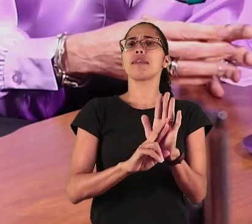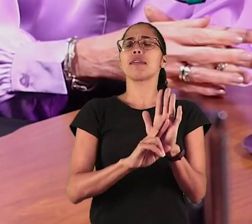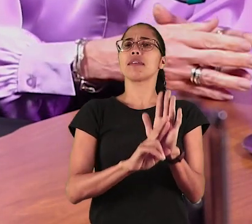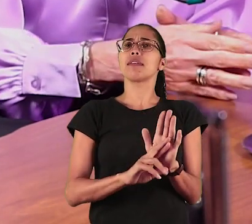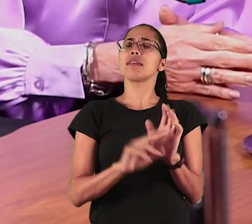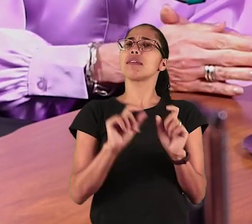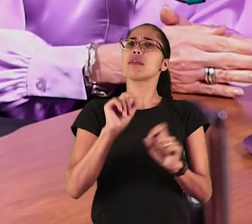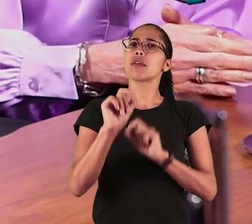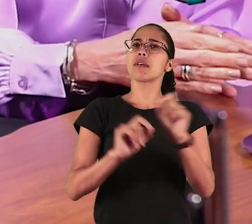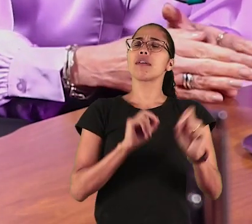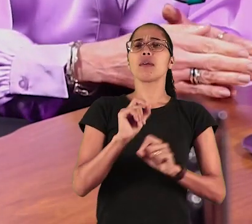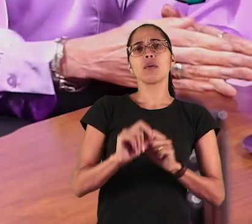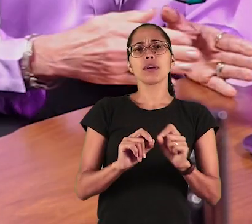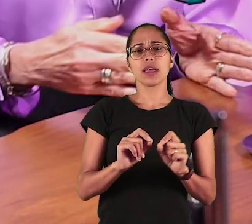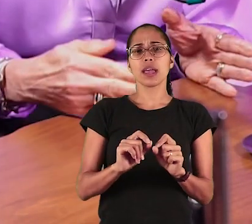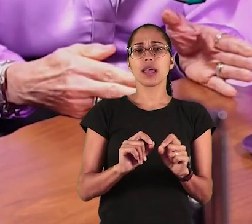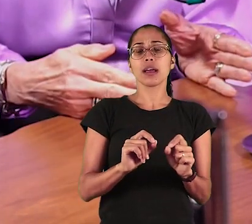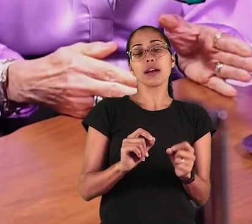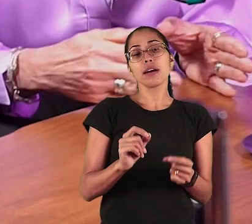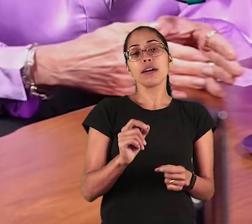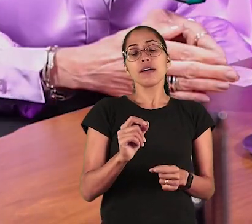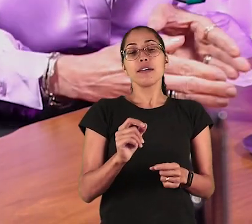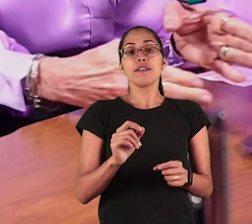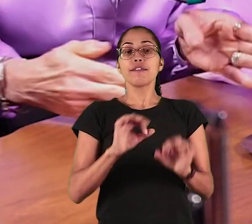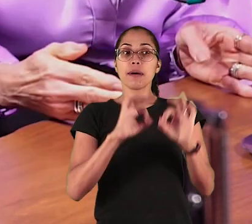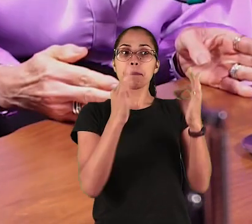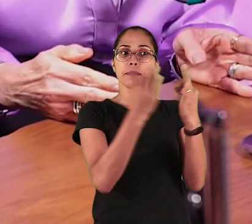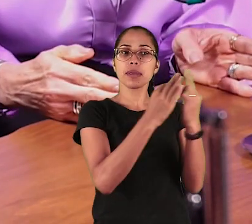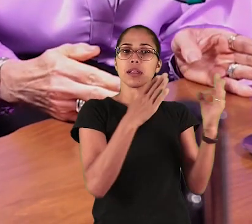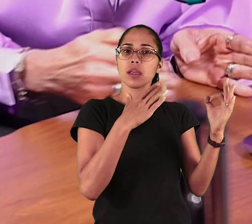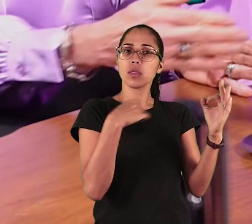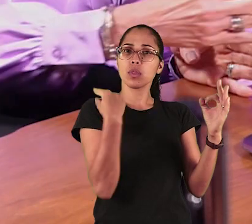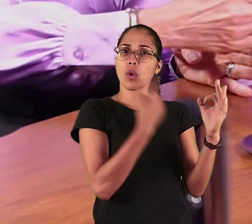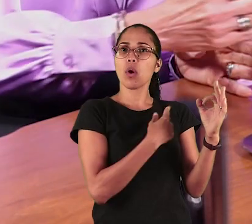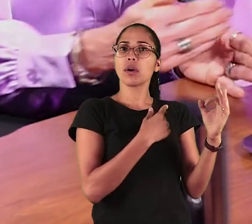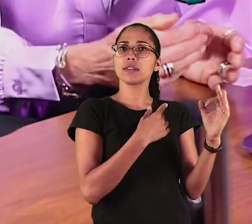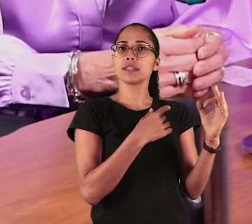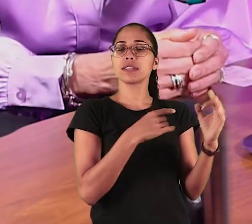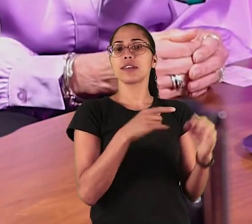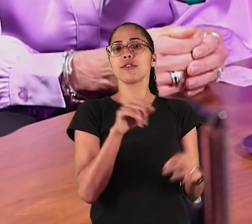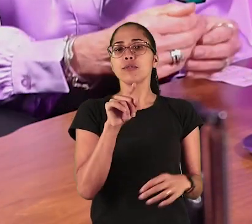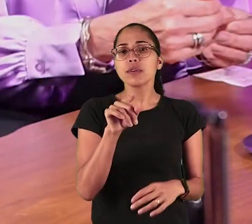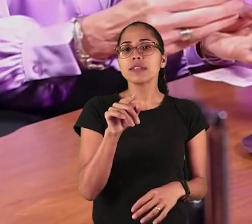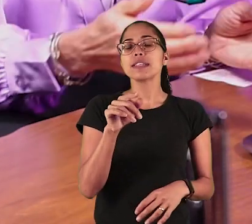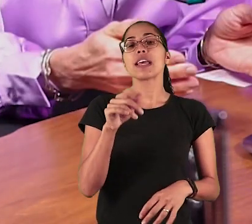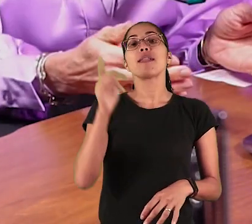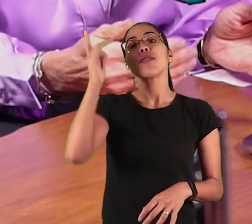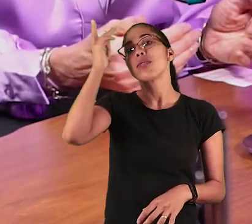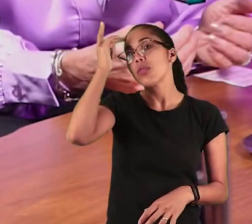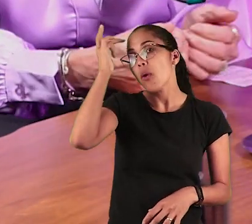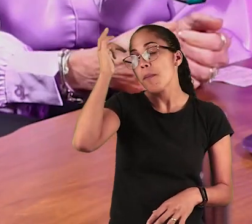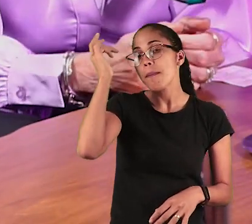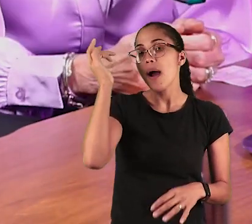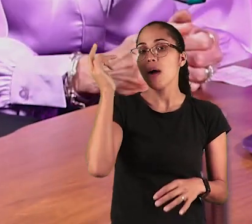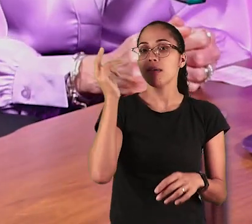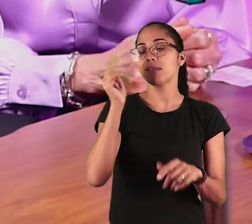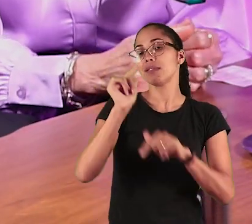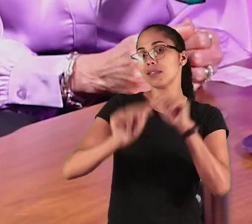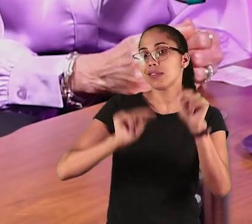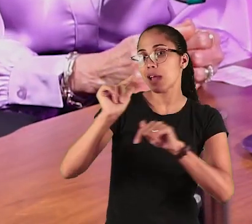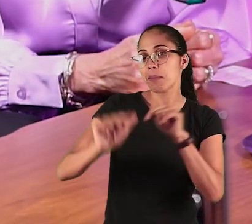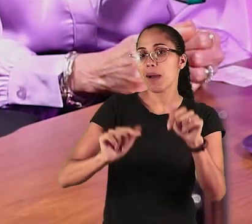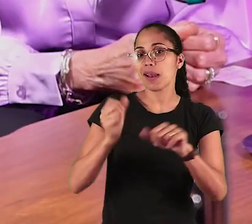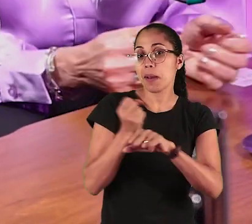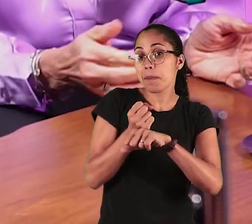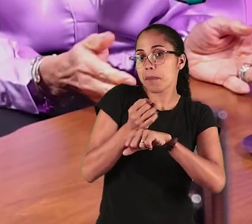a gente também dá uma referência a nossa família e o nosso entorno se você se impressionou normal Trabalhar de madrugada porque você tinha essa